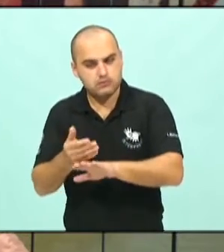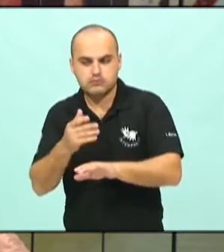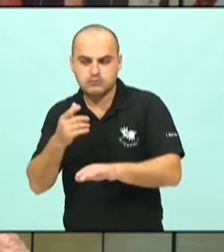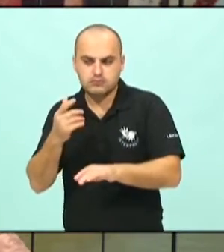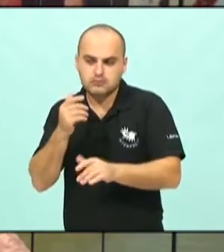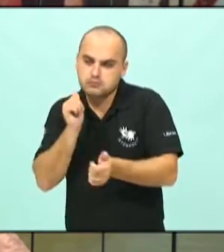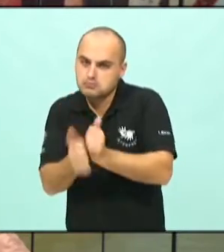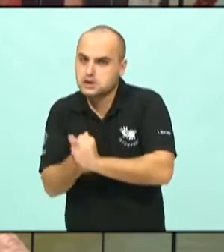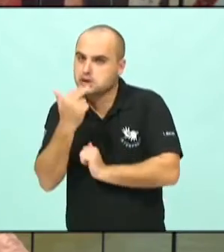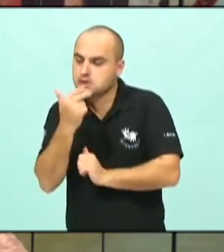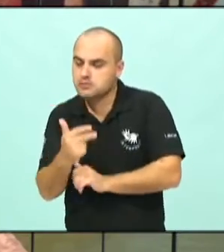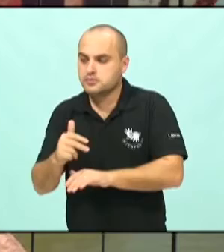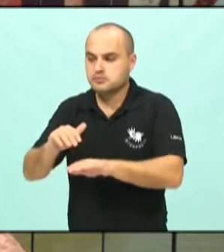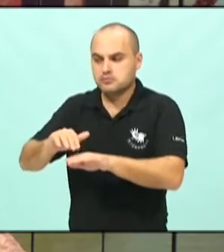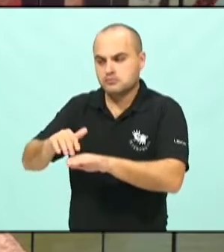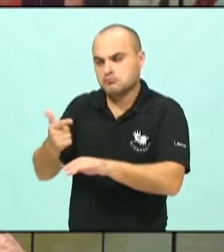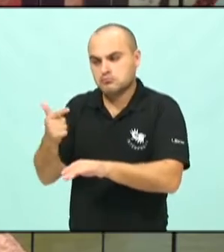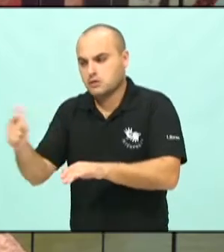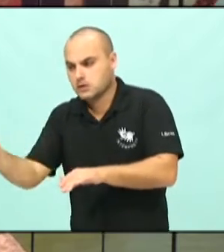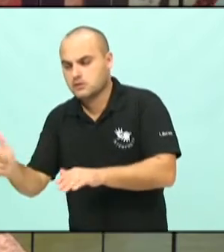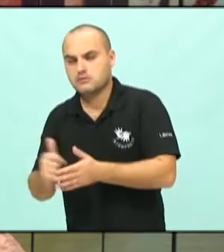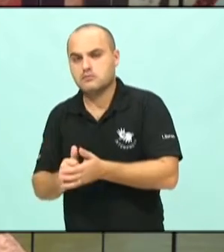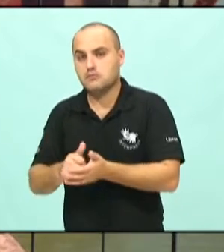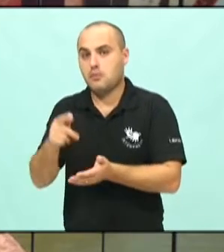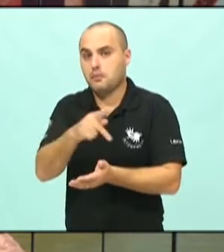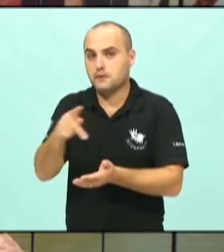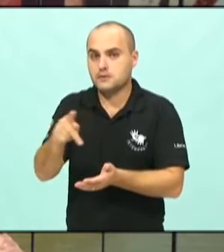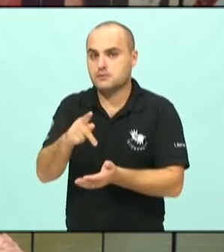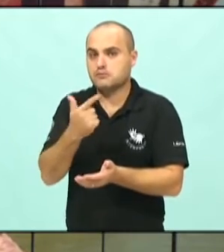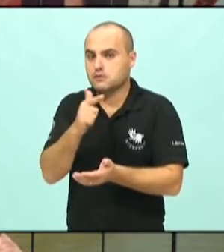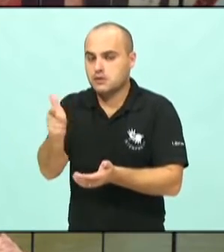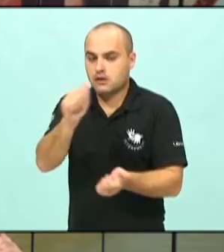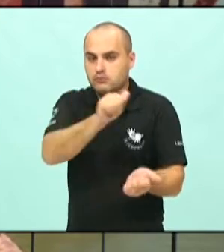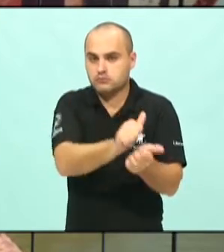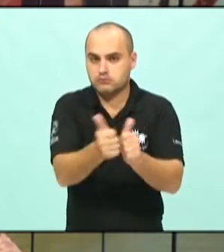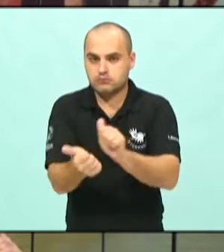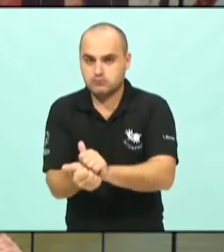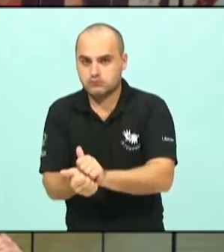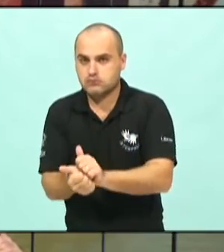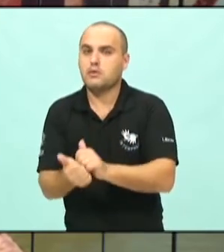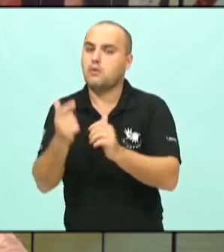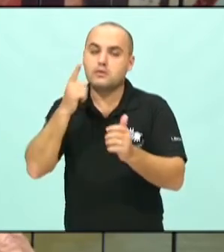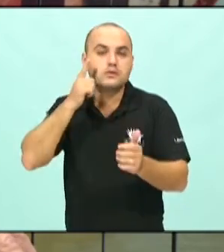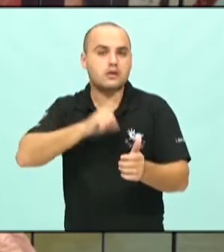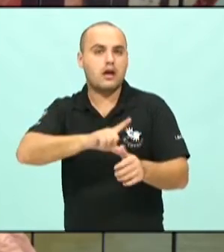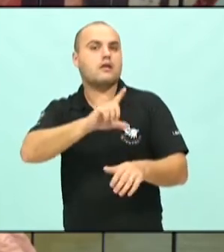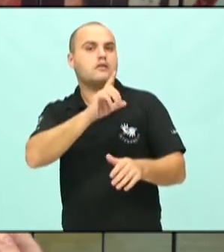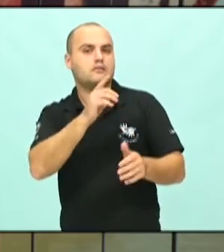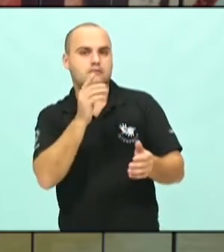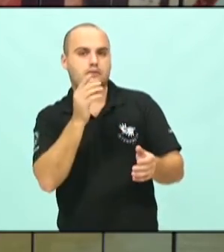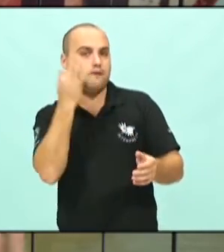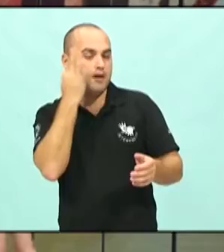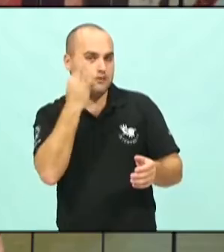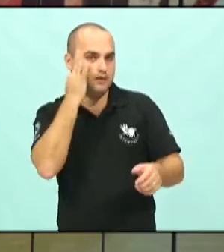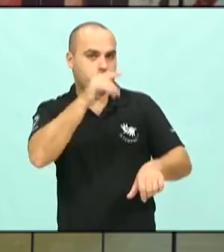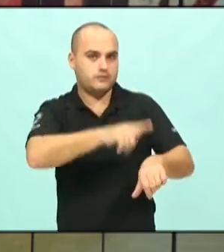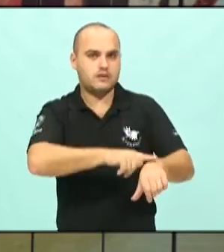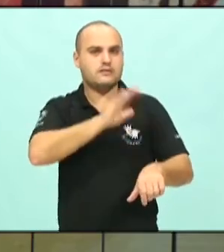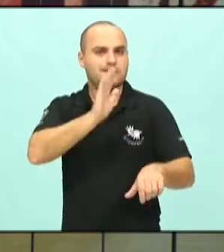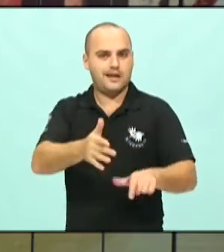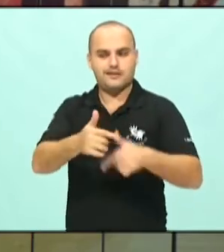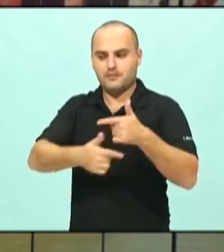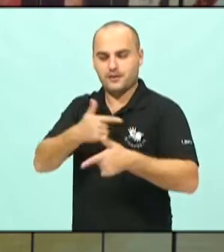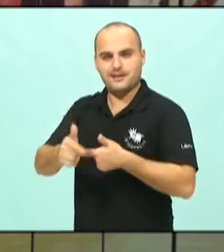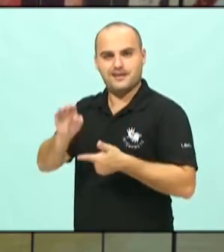o professor que não era apto a trabalhar, ele consegue estar cursando e já trabalhar na iniciação